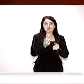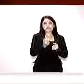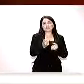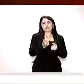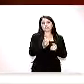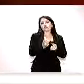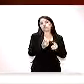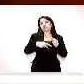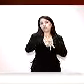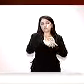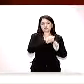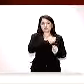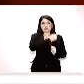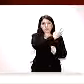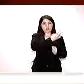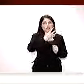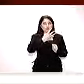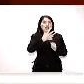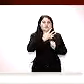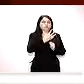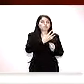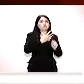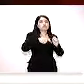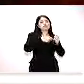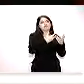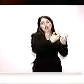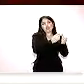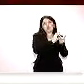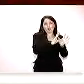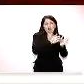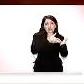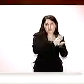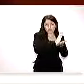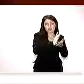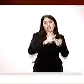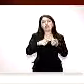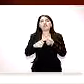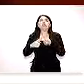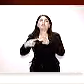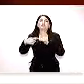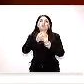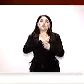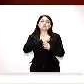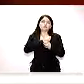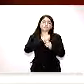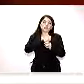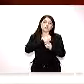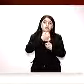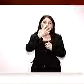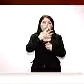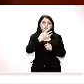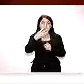do responsável no item item 44 e o cancelamento das das sanções aplicadas ao recorrente no